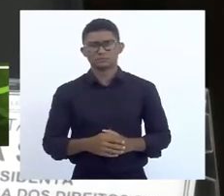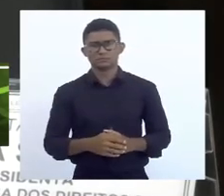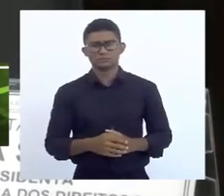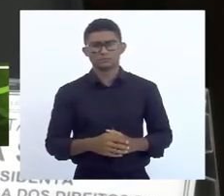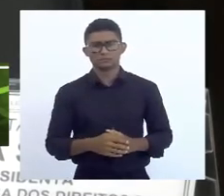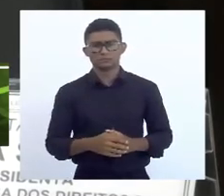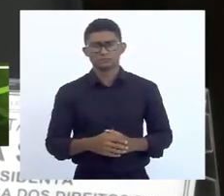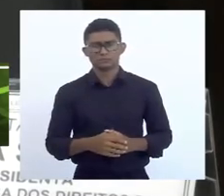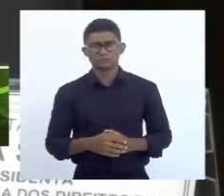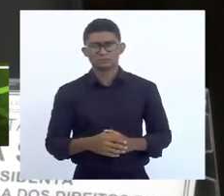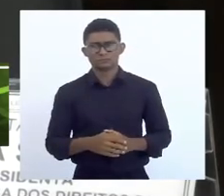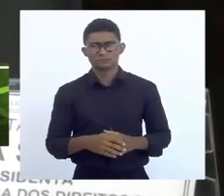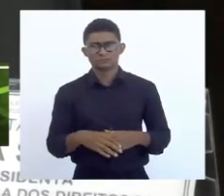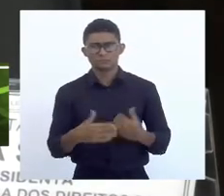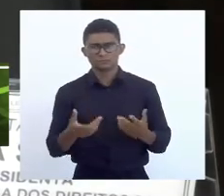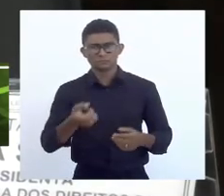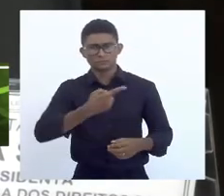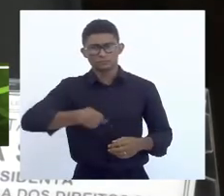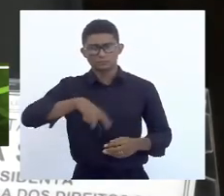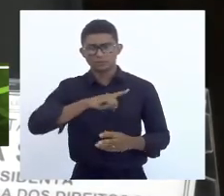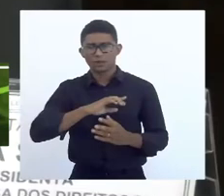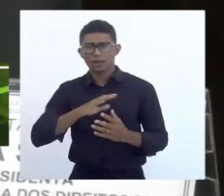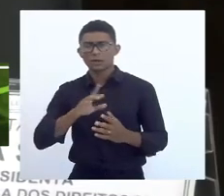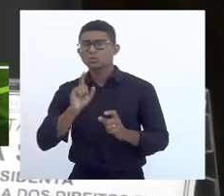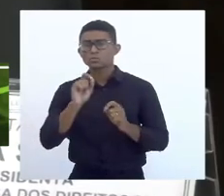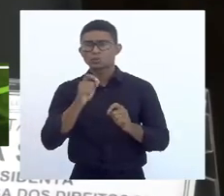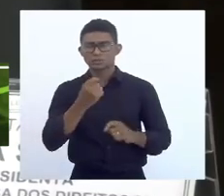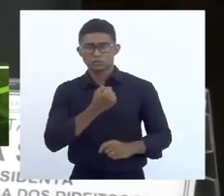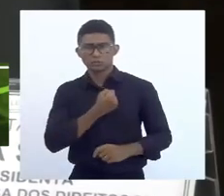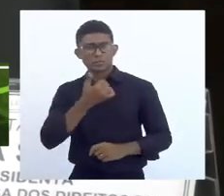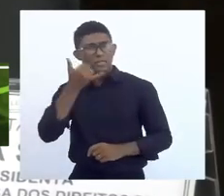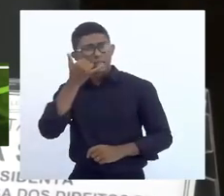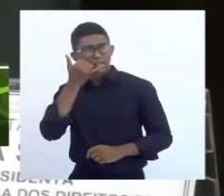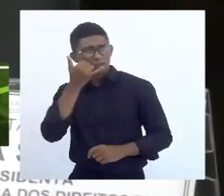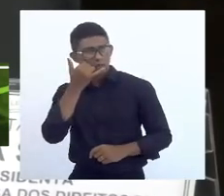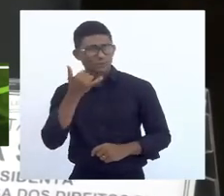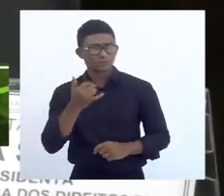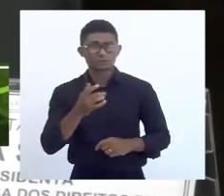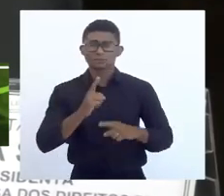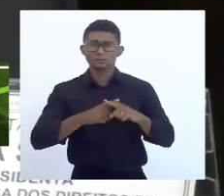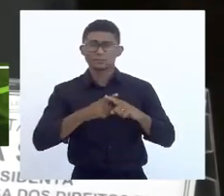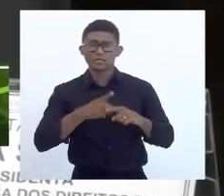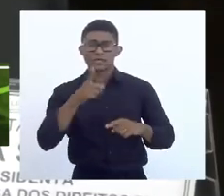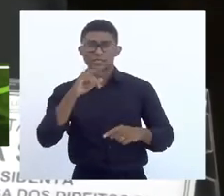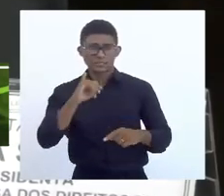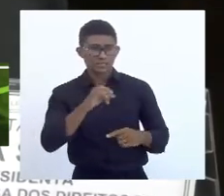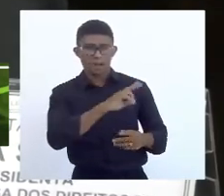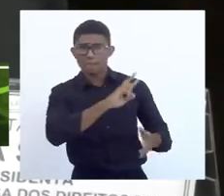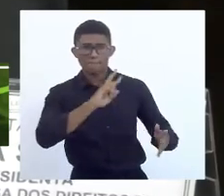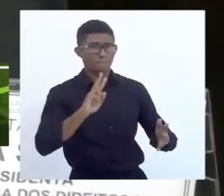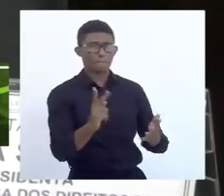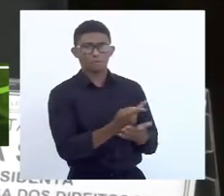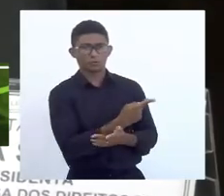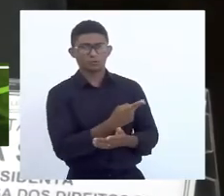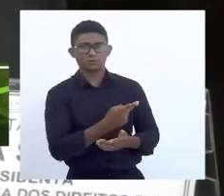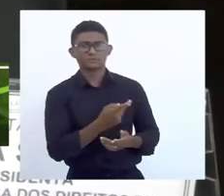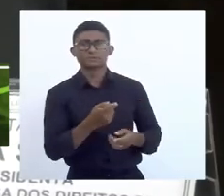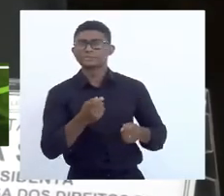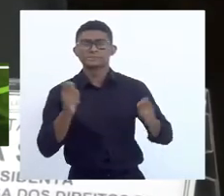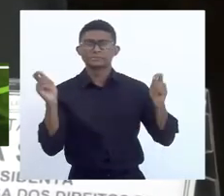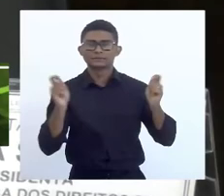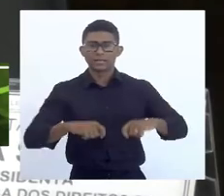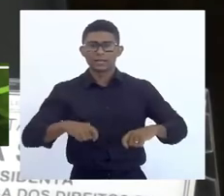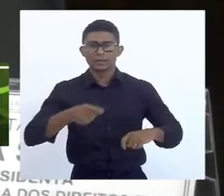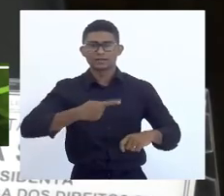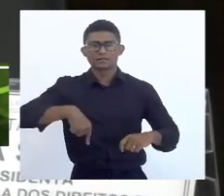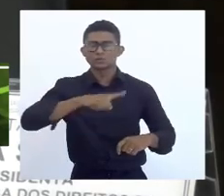vocês terem... A gente ter o contato umas das outras. Para que quando aconteça esse tipo de coisa, a gente consiga e tenha uma capacidade